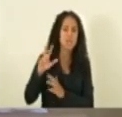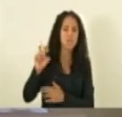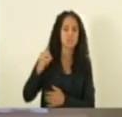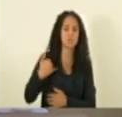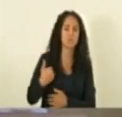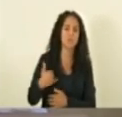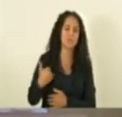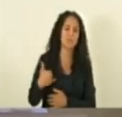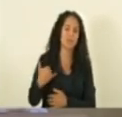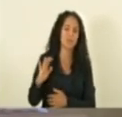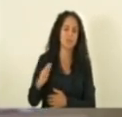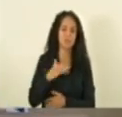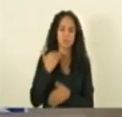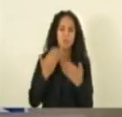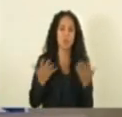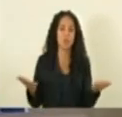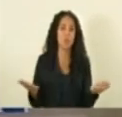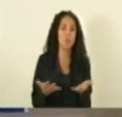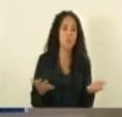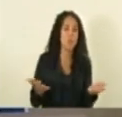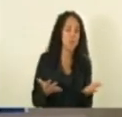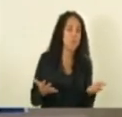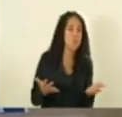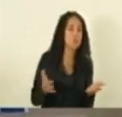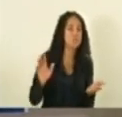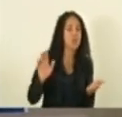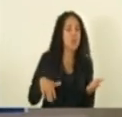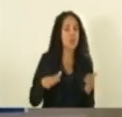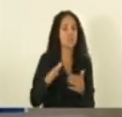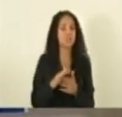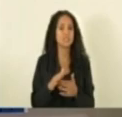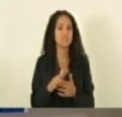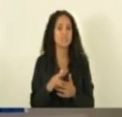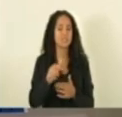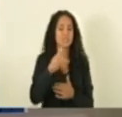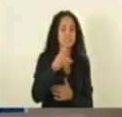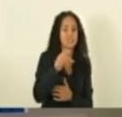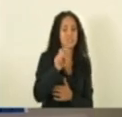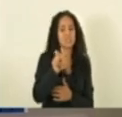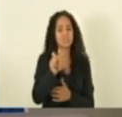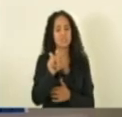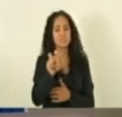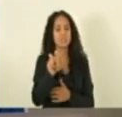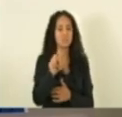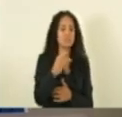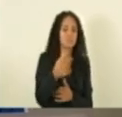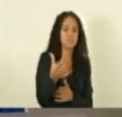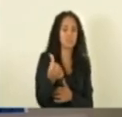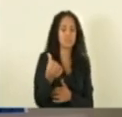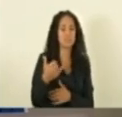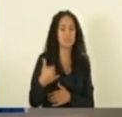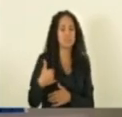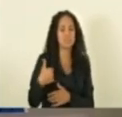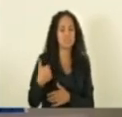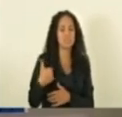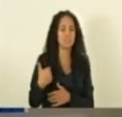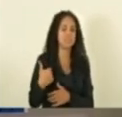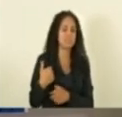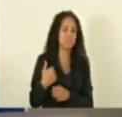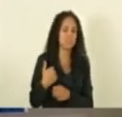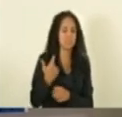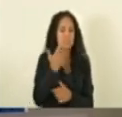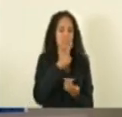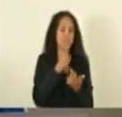50 anos. Quer dizer, hoje nós estamos com uma expectativa de vida chegando a 75, 76 anos, os países desenvolvidos